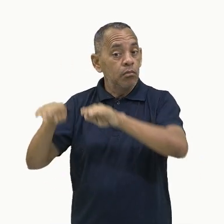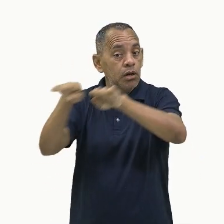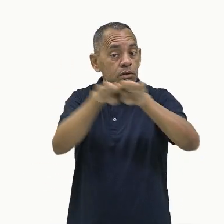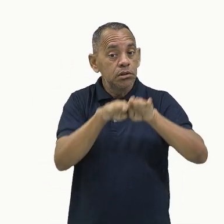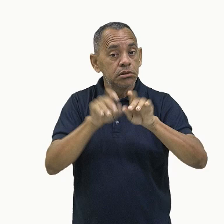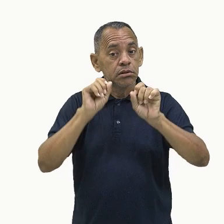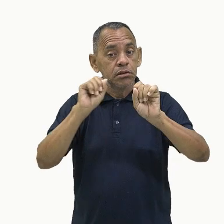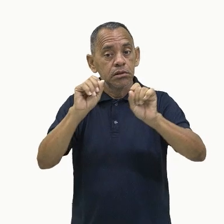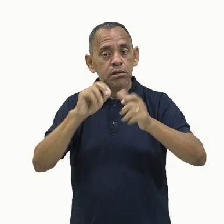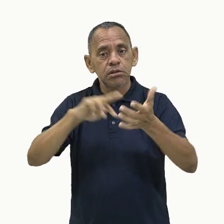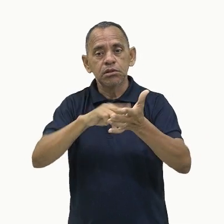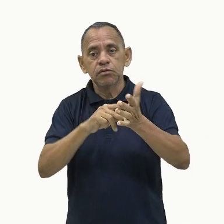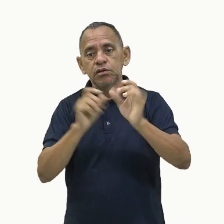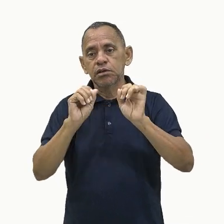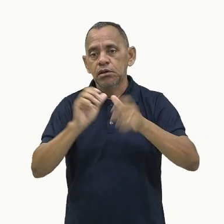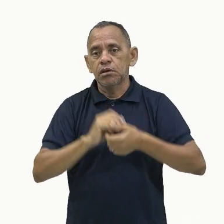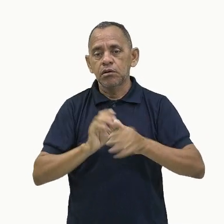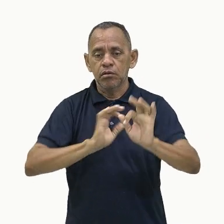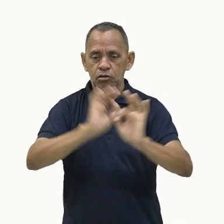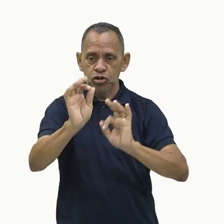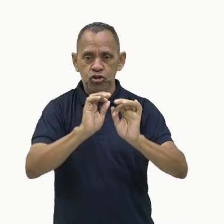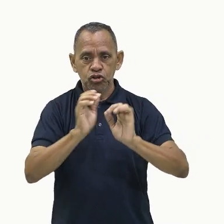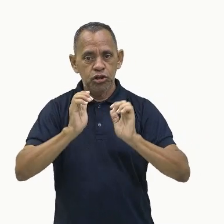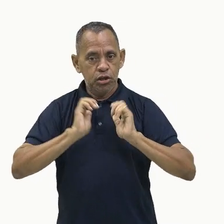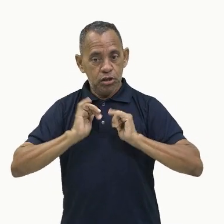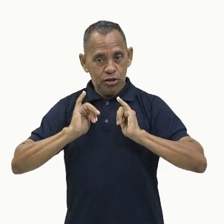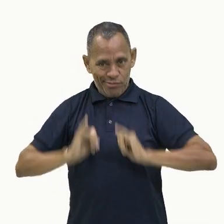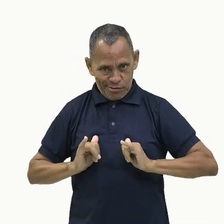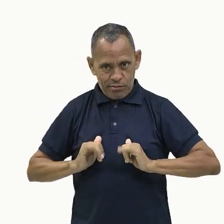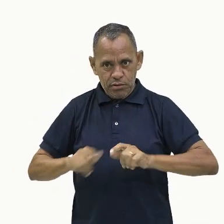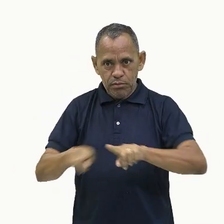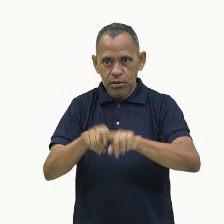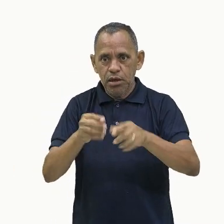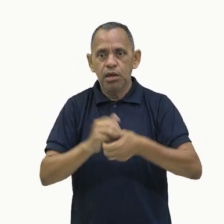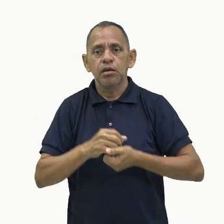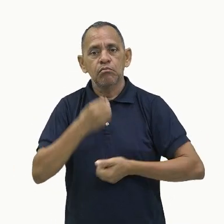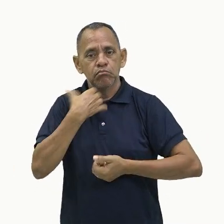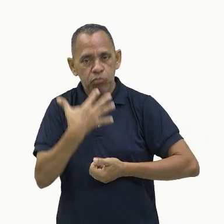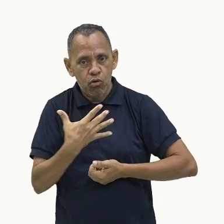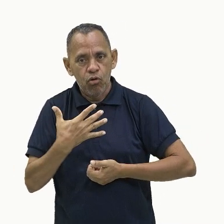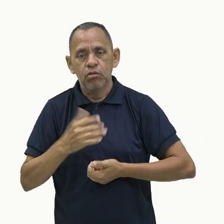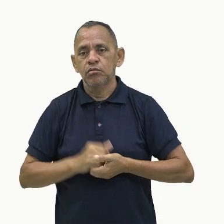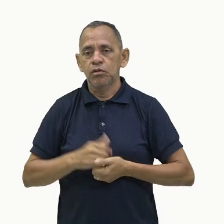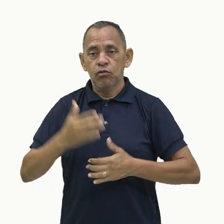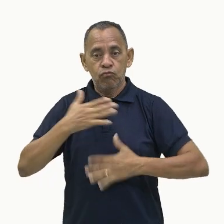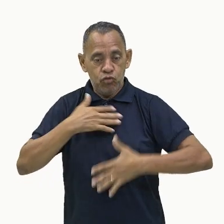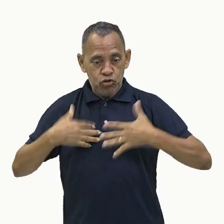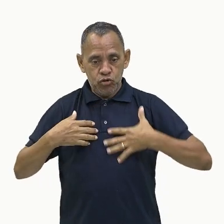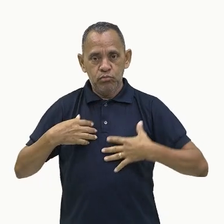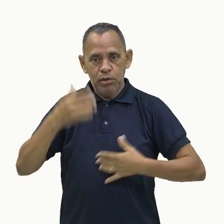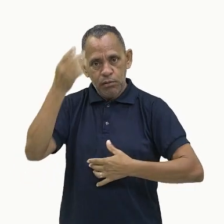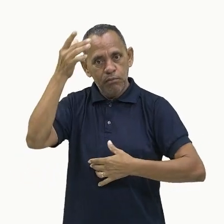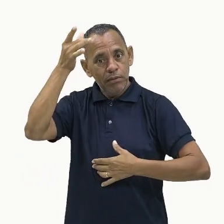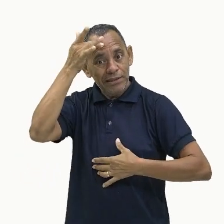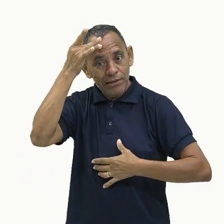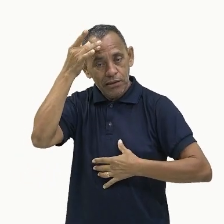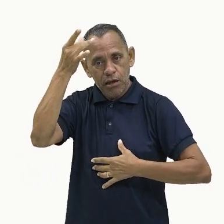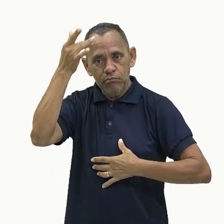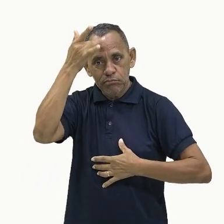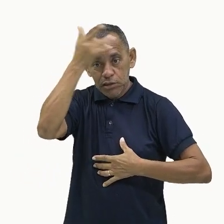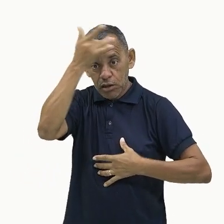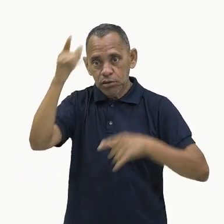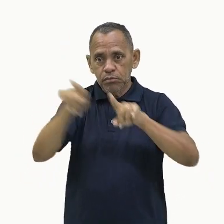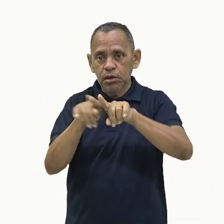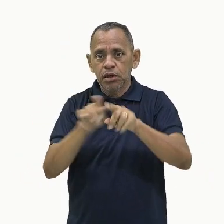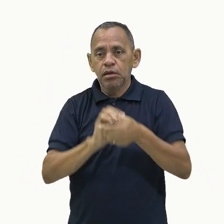padronização, significa manter higiene e bem-estar físico e mental. E o 5S é o shitsuki, que